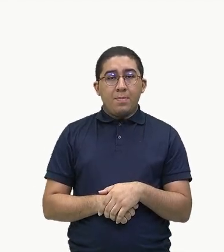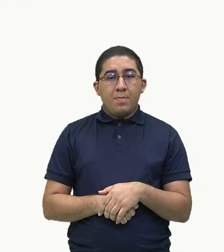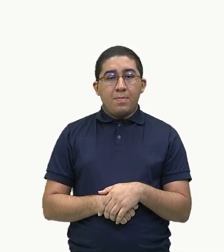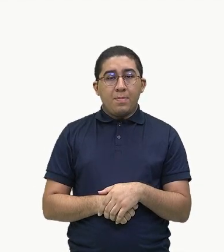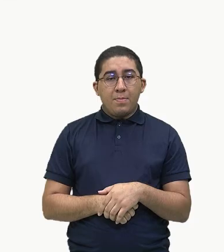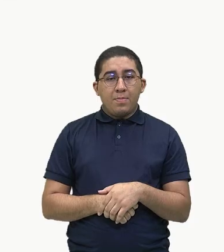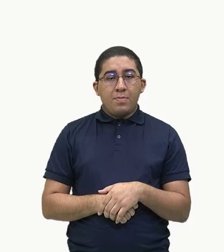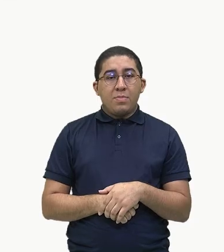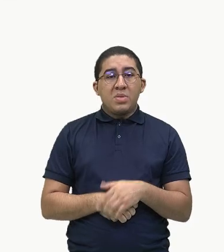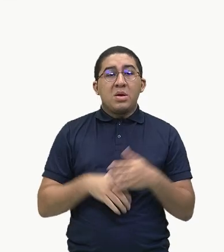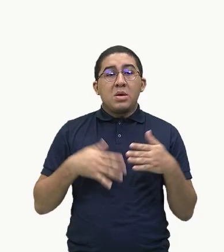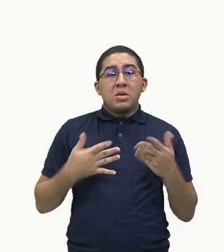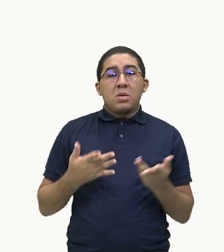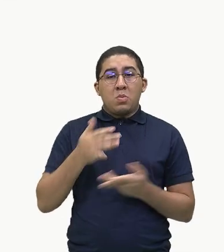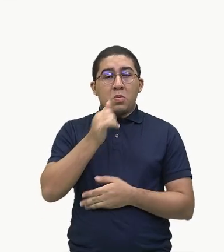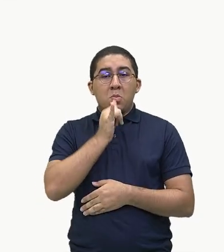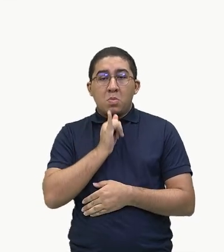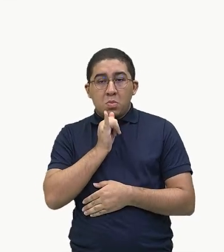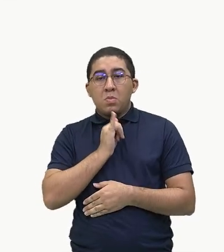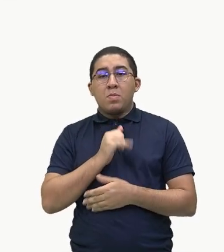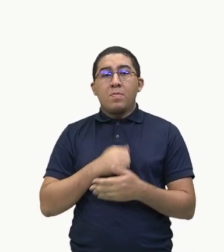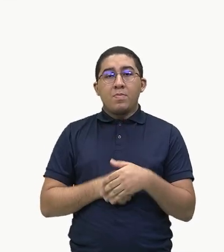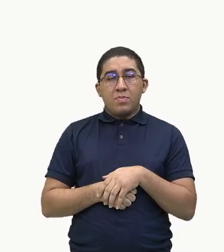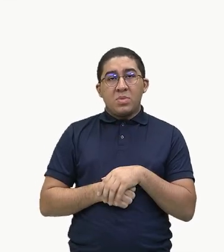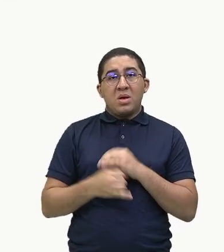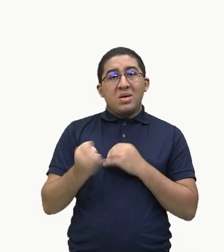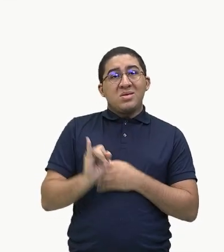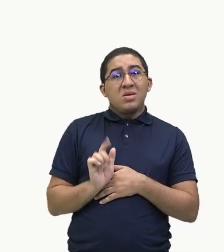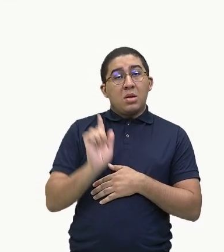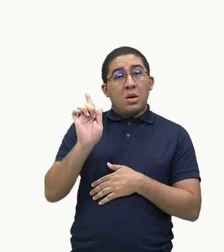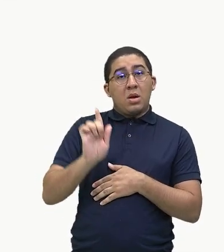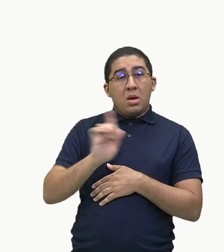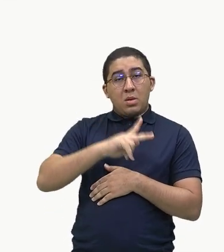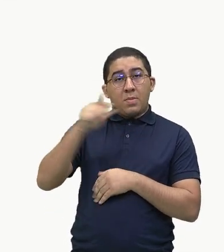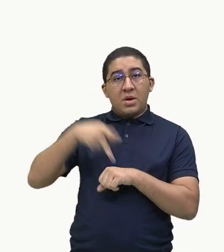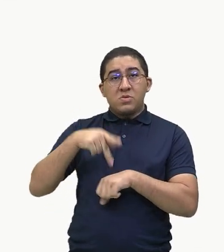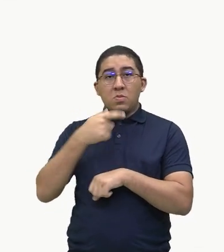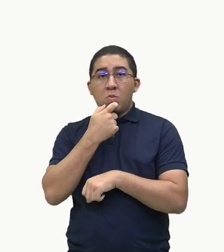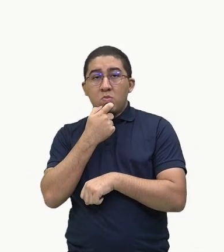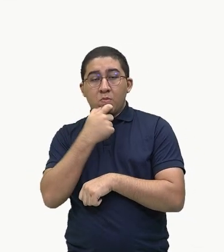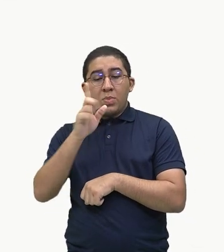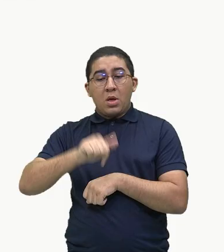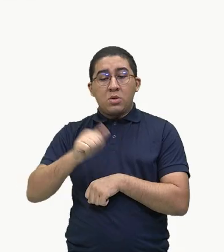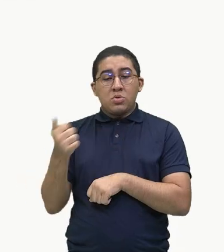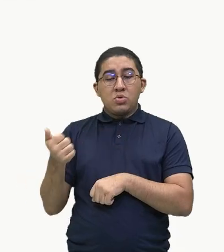Então, por exemplo, quando forem 12 horas lá em Londres,